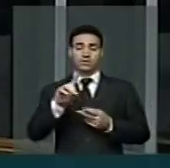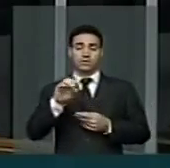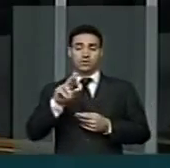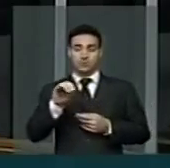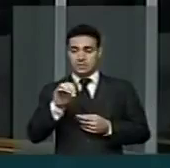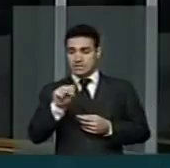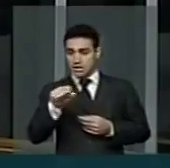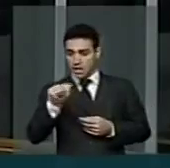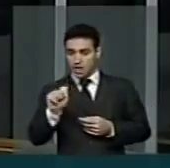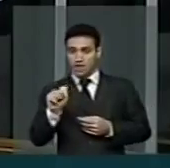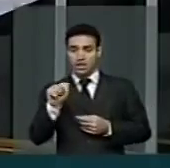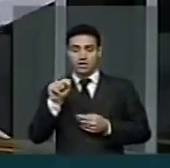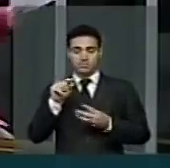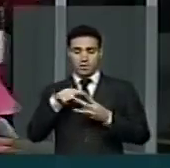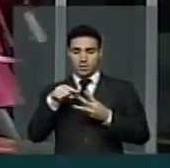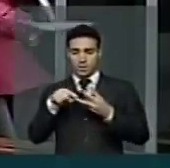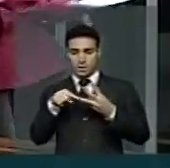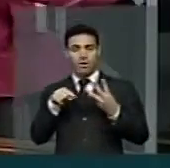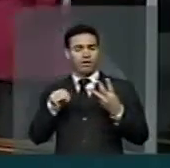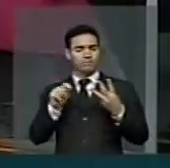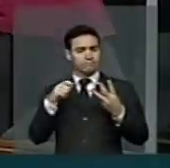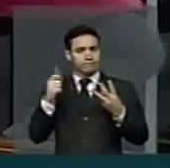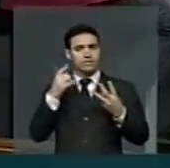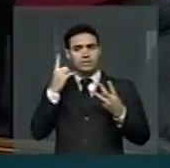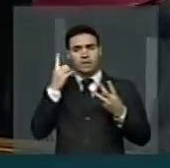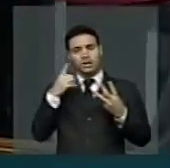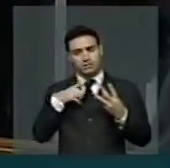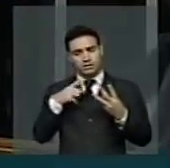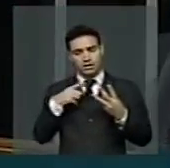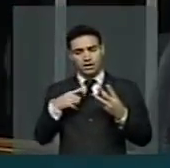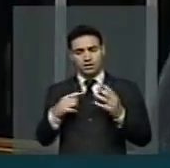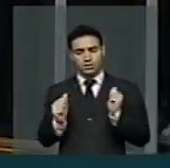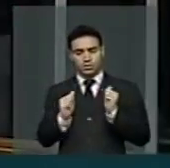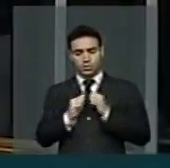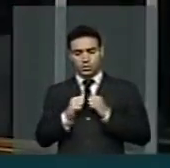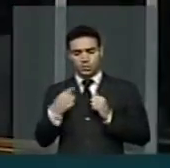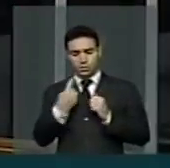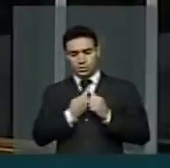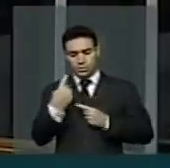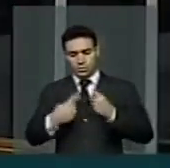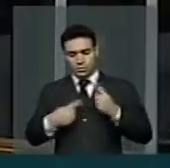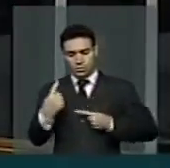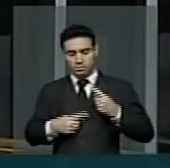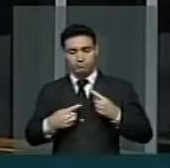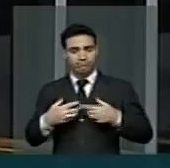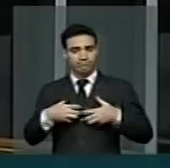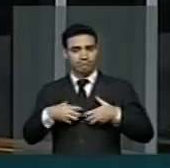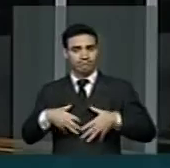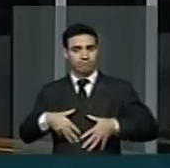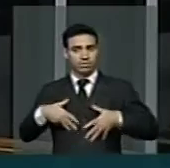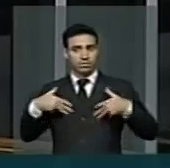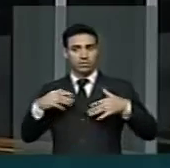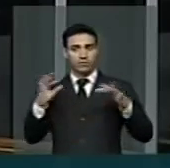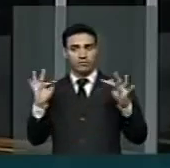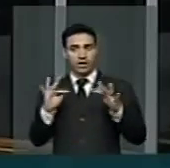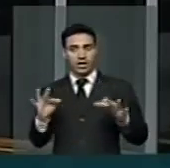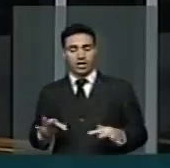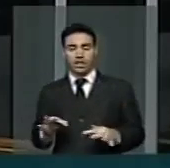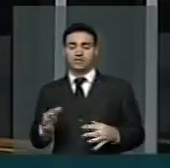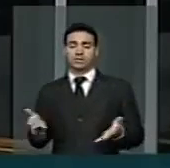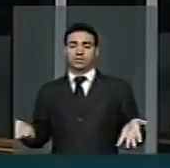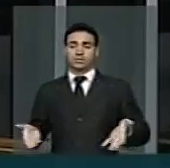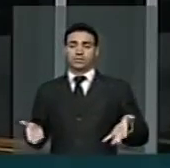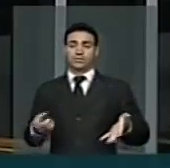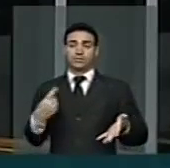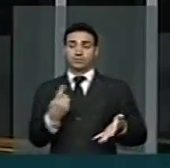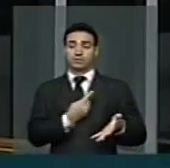que conosco encaminham esse debate. É uma honra estar aqui nessa oportunidade de abrir